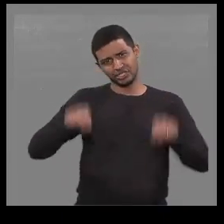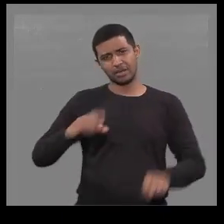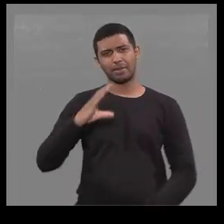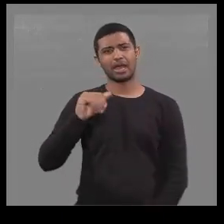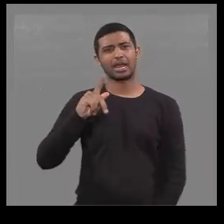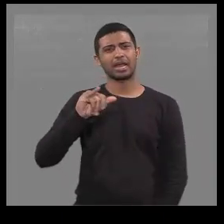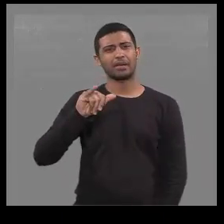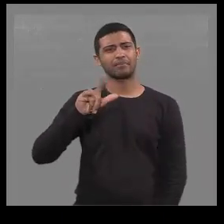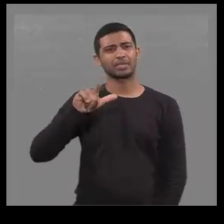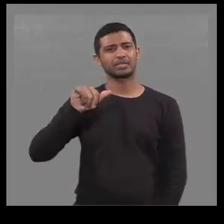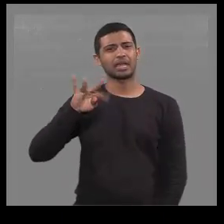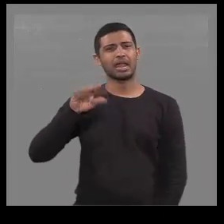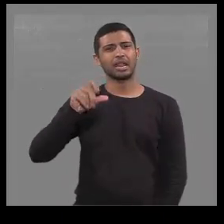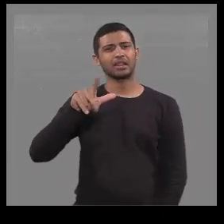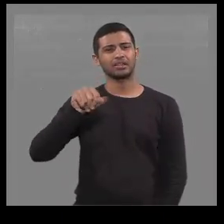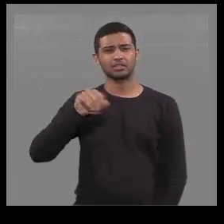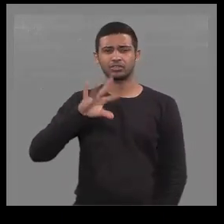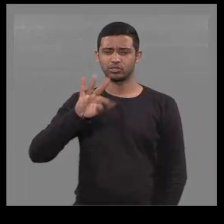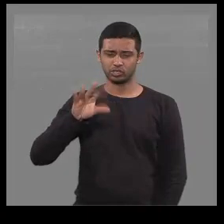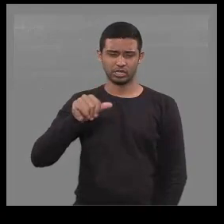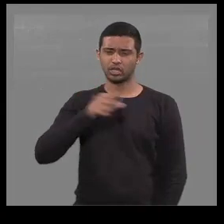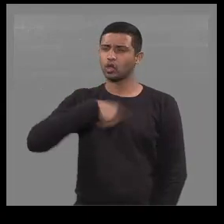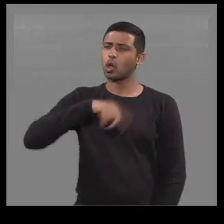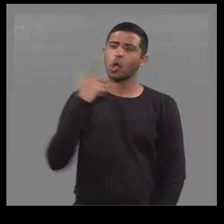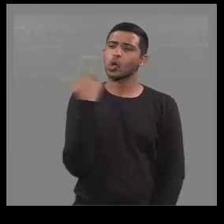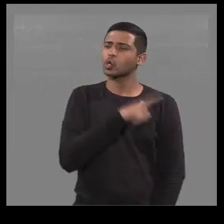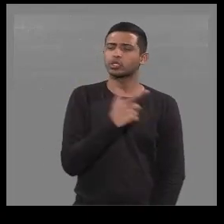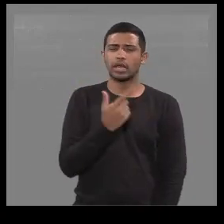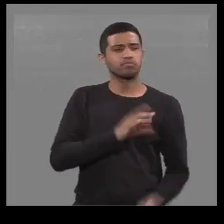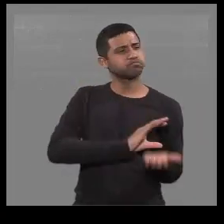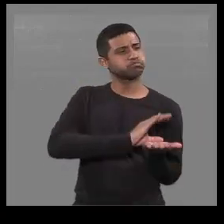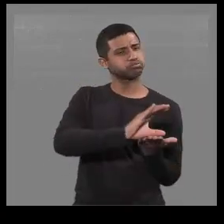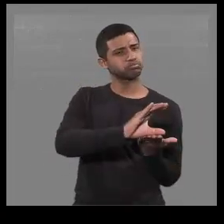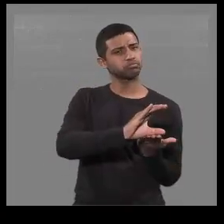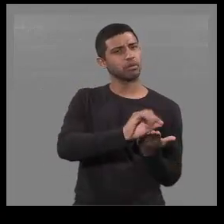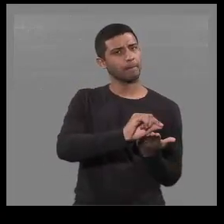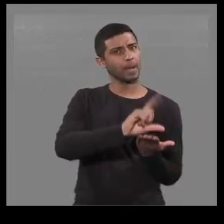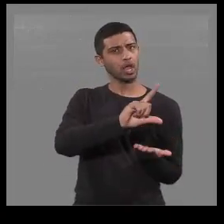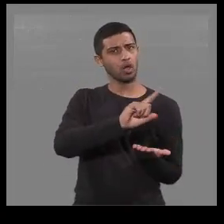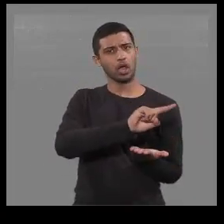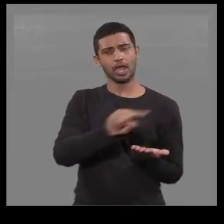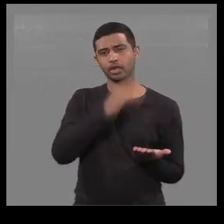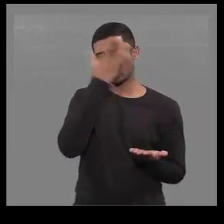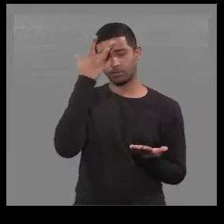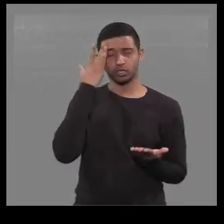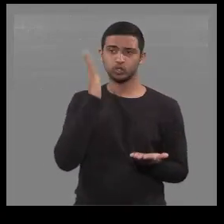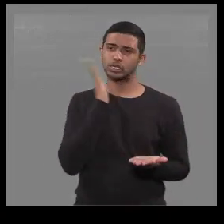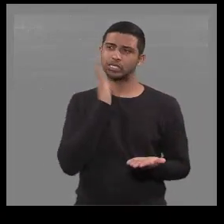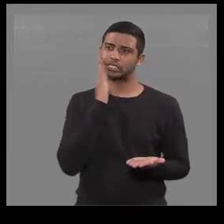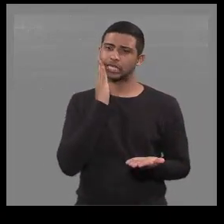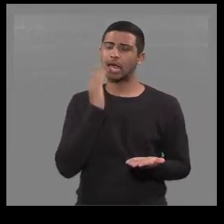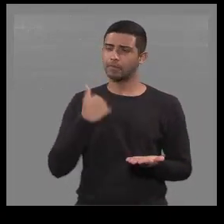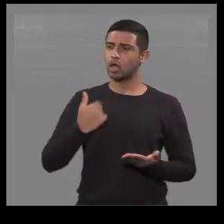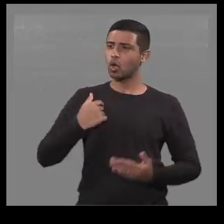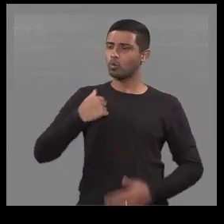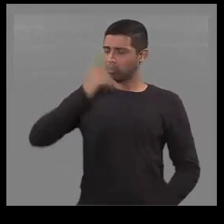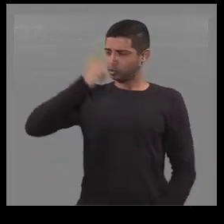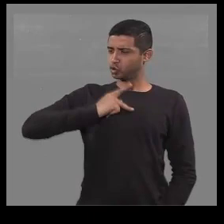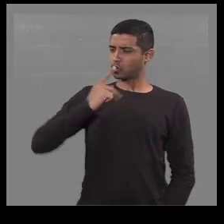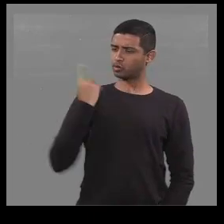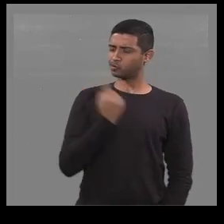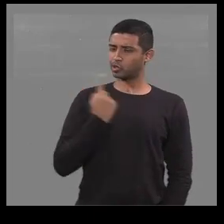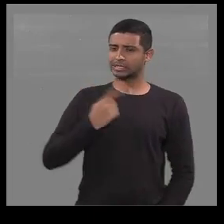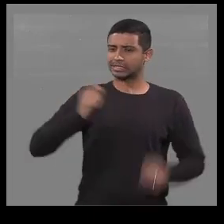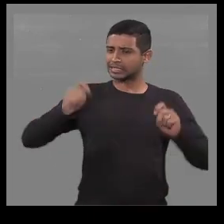sistema capitalista. Se a gente consegue colocar uma renda maior para as pessoas conseguem ter uma